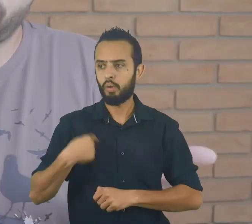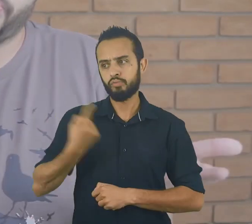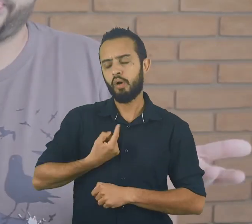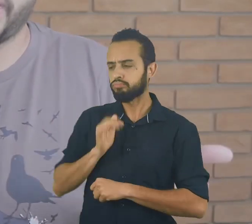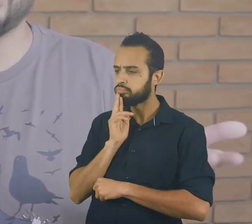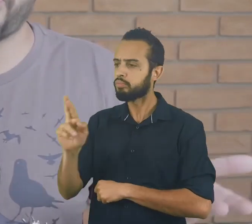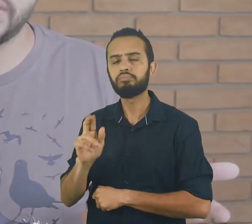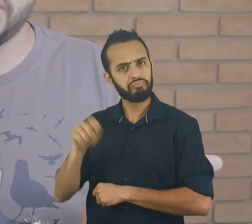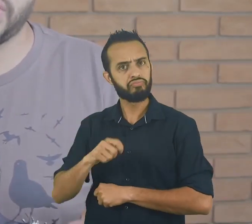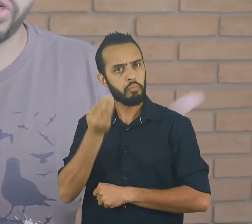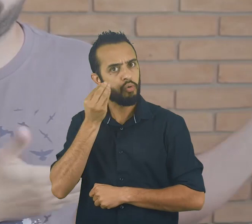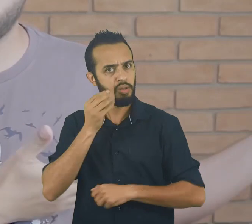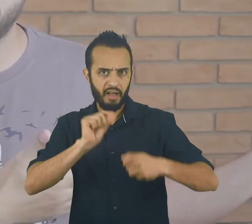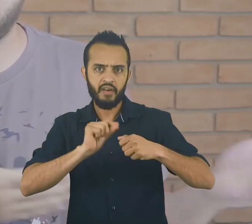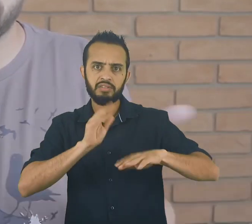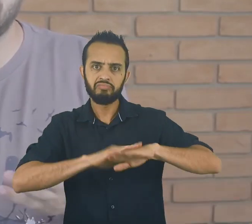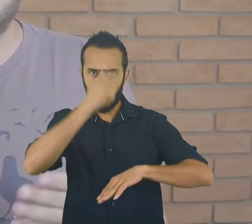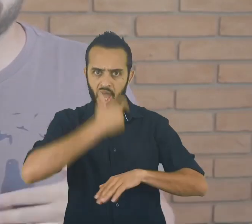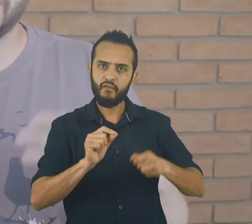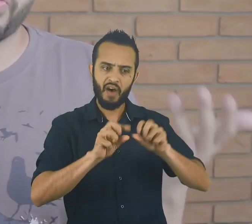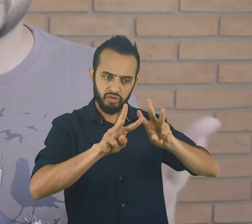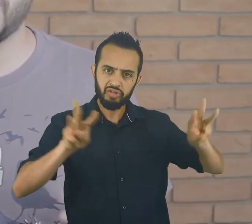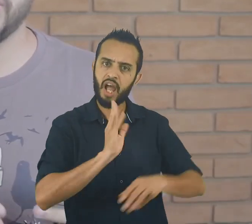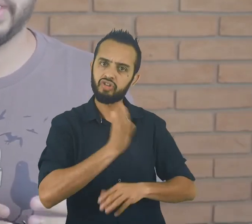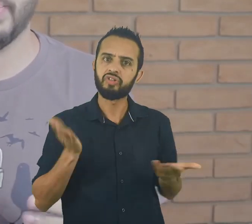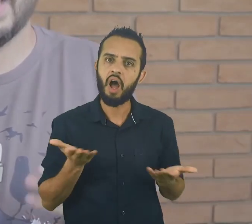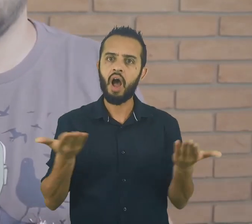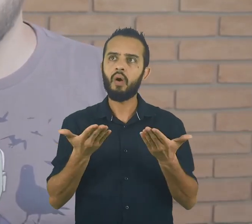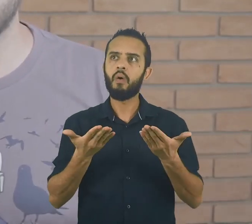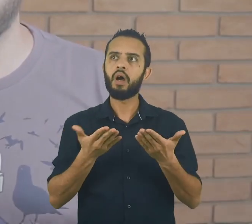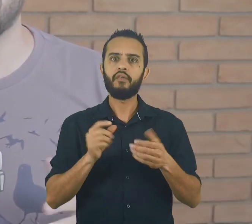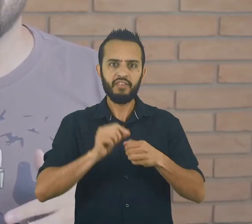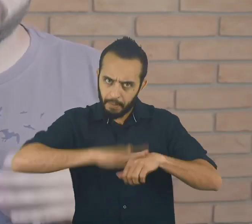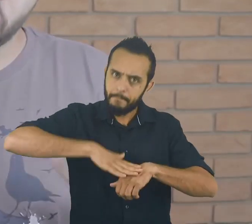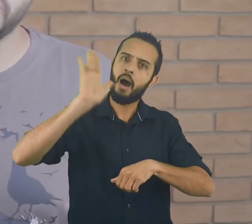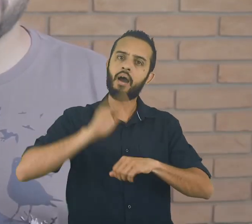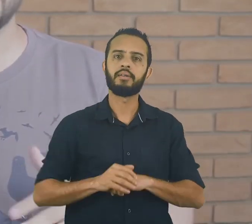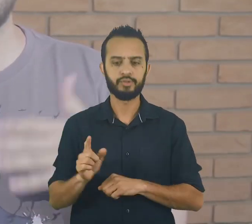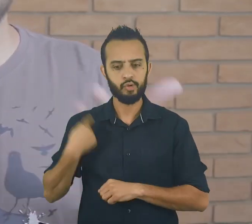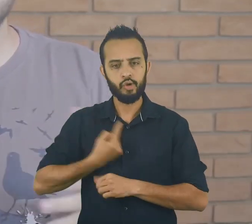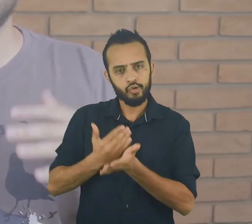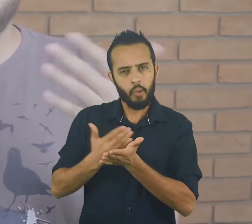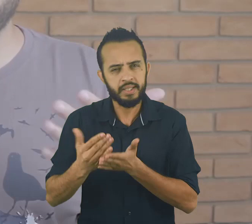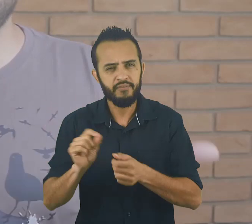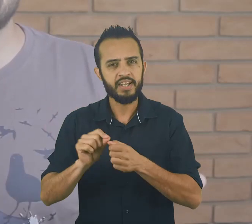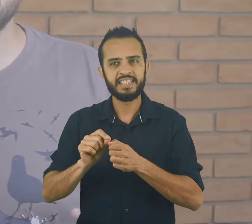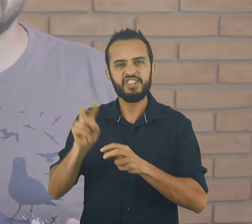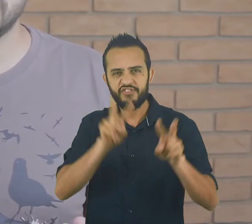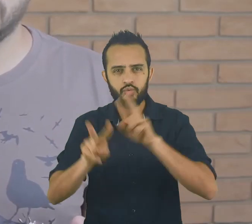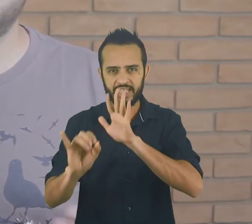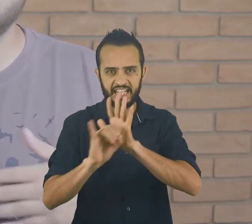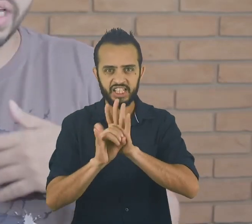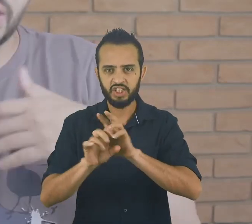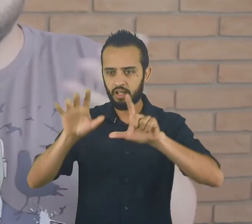gente falou, bom, por que eu não vou fazer isso, né? Eu já faço website, por que eu não vou fazer alguma coisa além de website? E a gente começou a fazer então essas reformulações